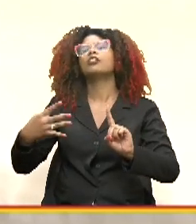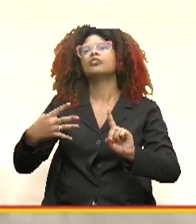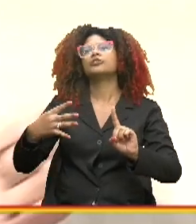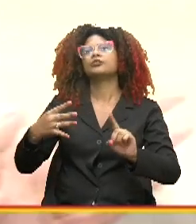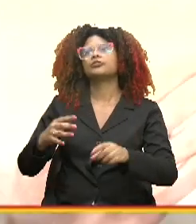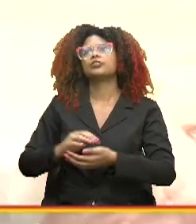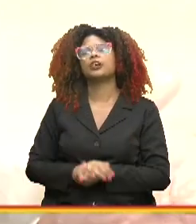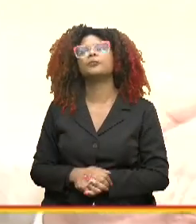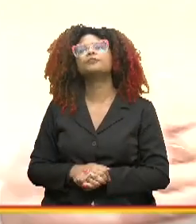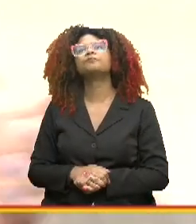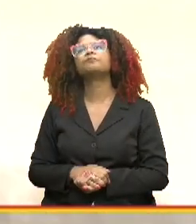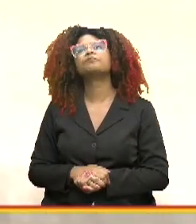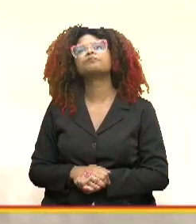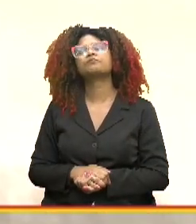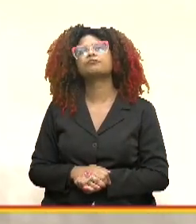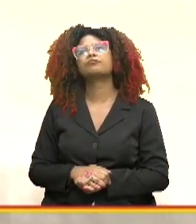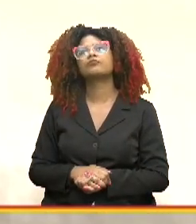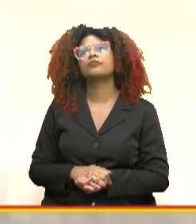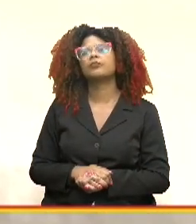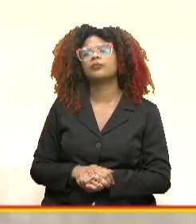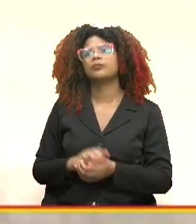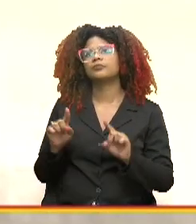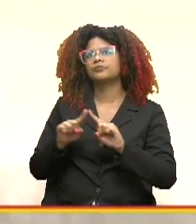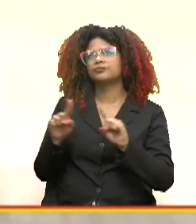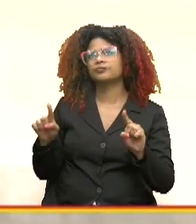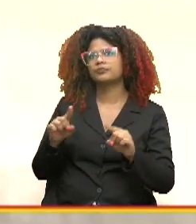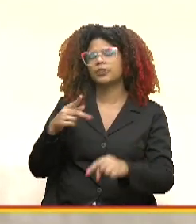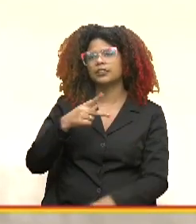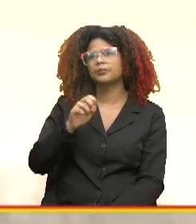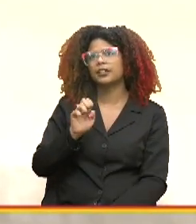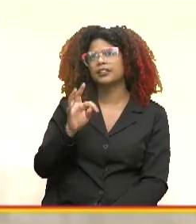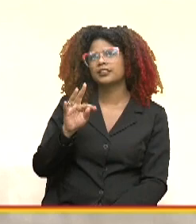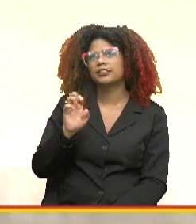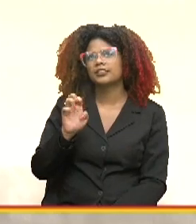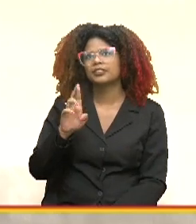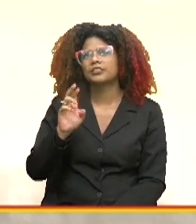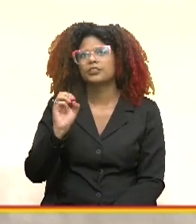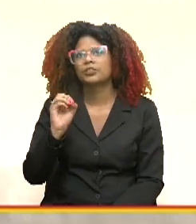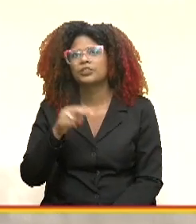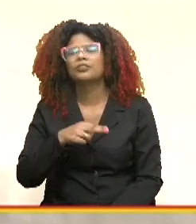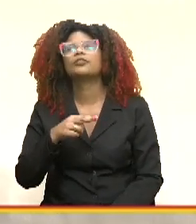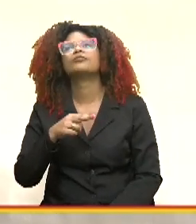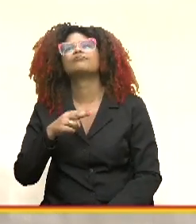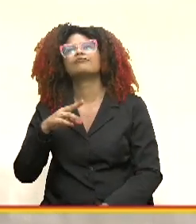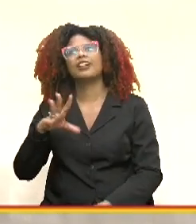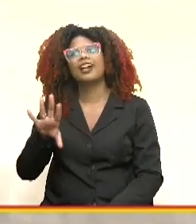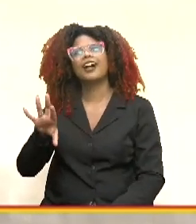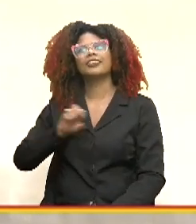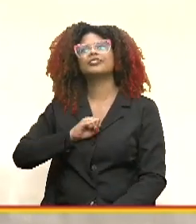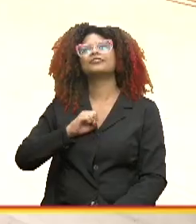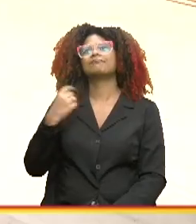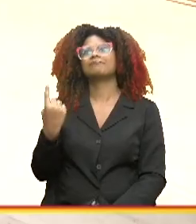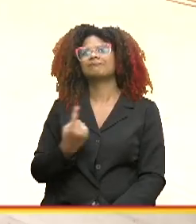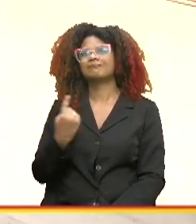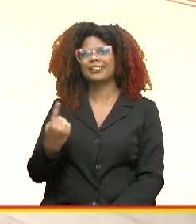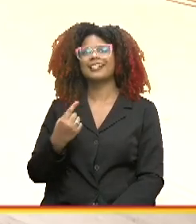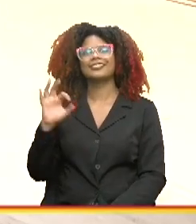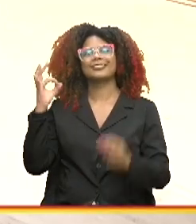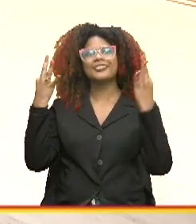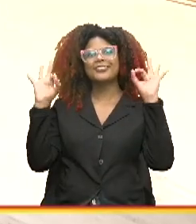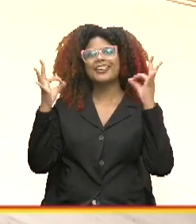2015 mas o teu caso é diferente né adotou solteiro isso foi carreira